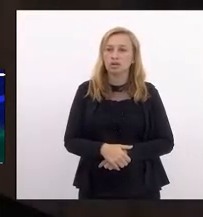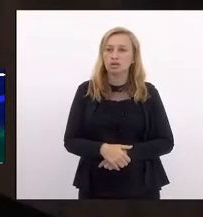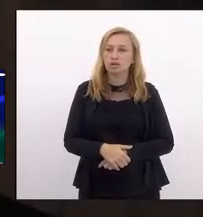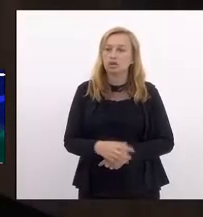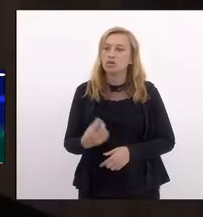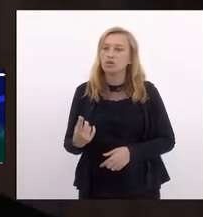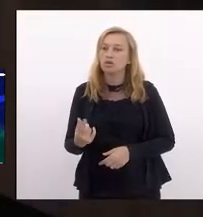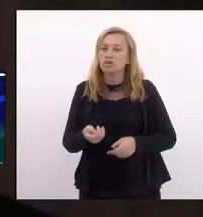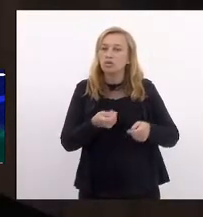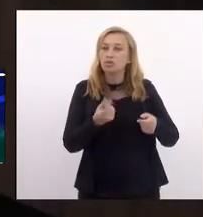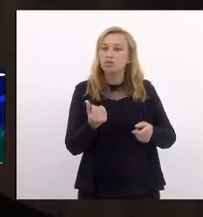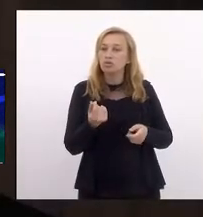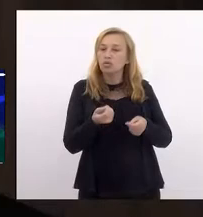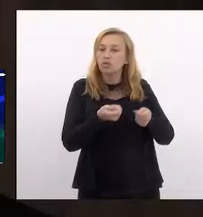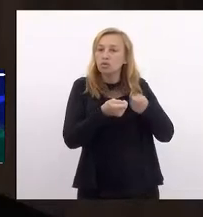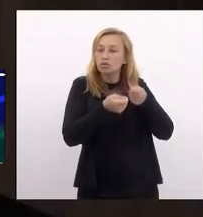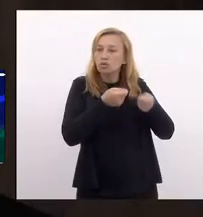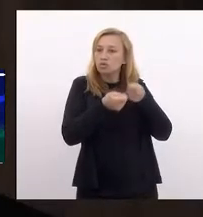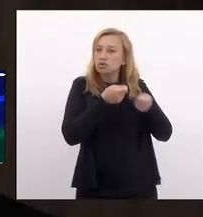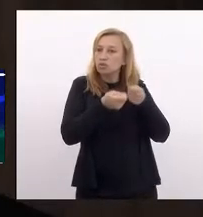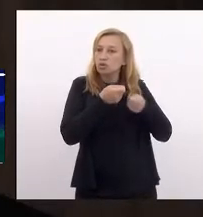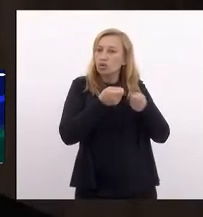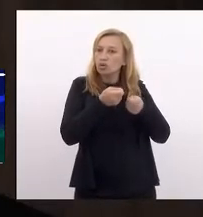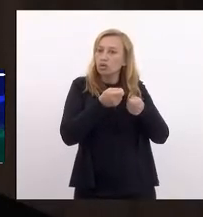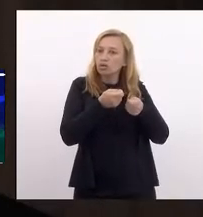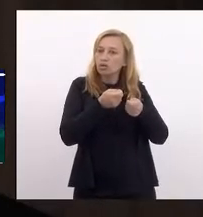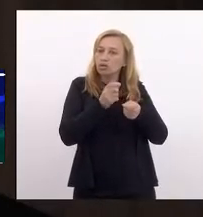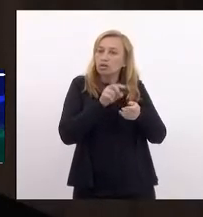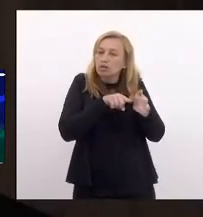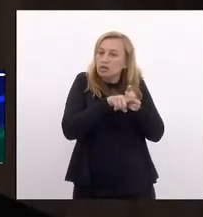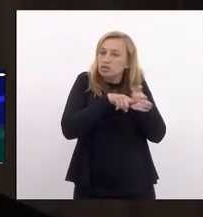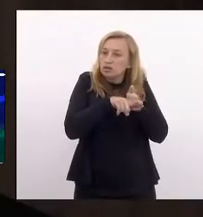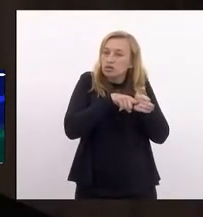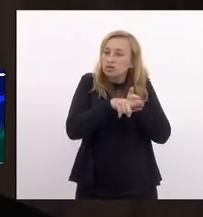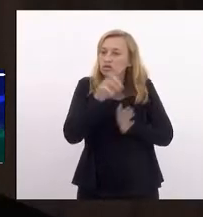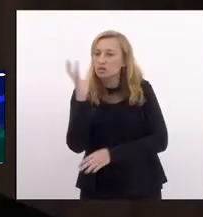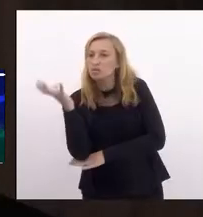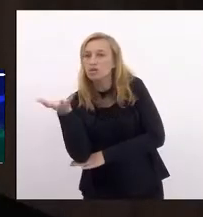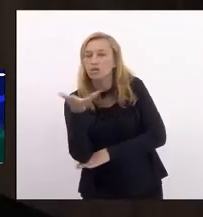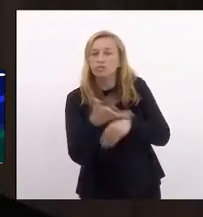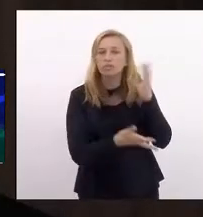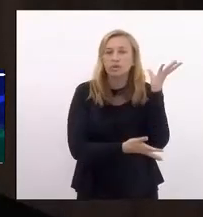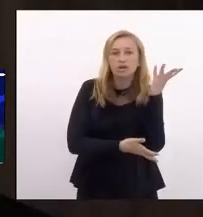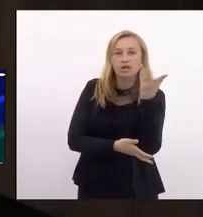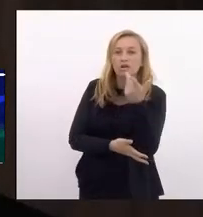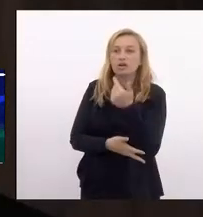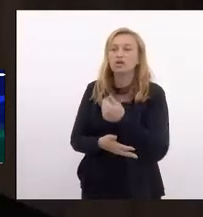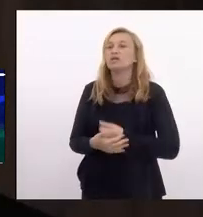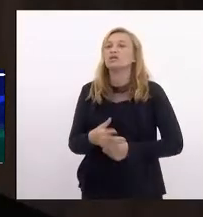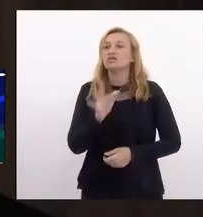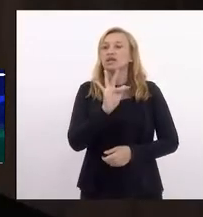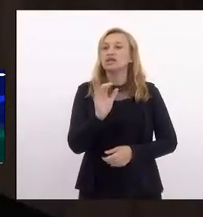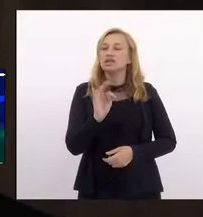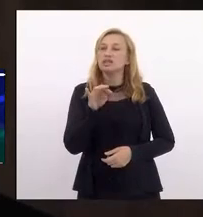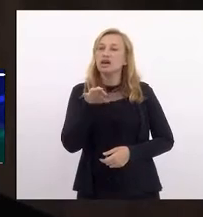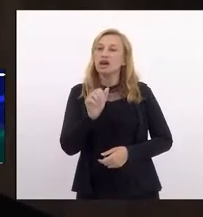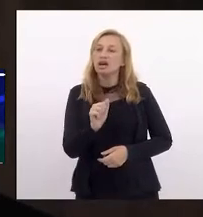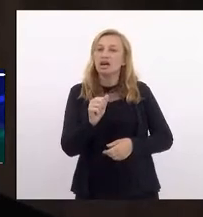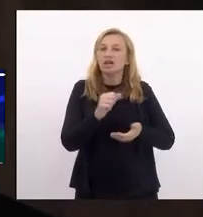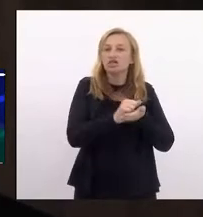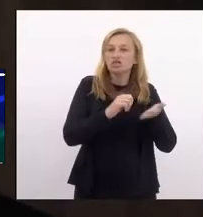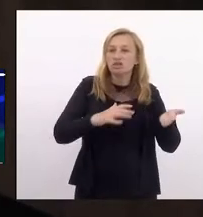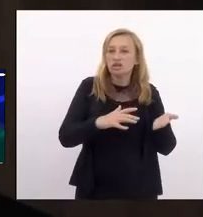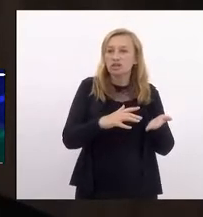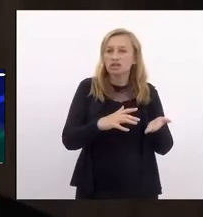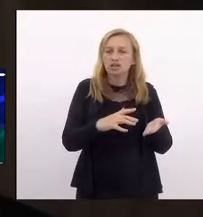taxa de controle monitoramento e fiscalização ambiental e fazendária das